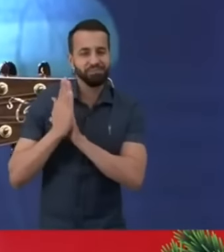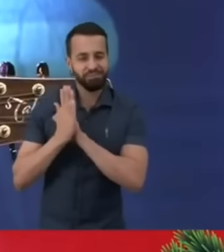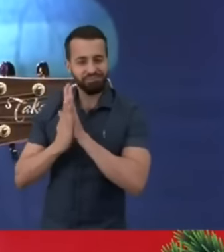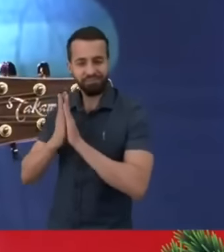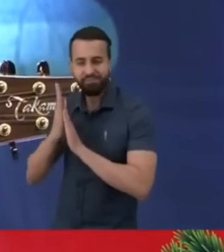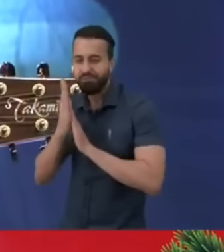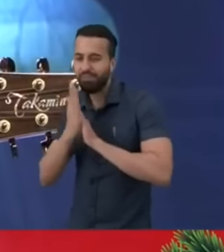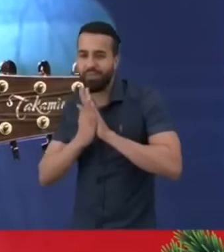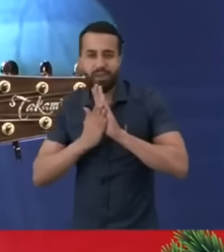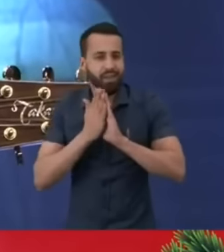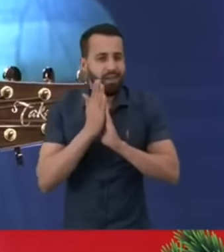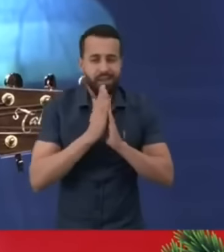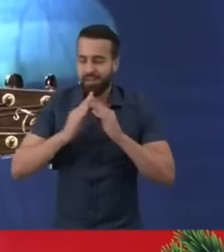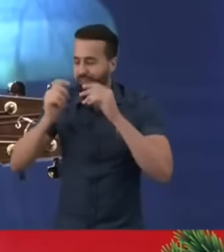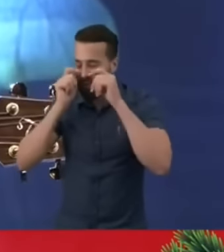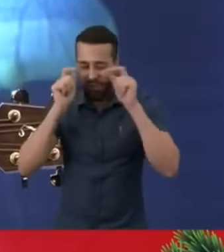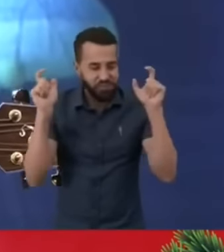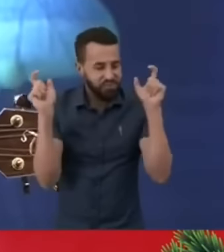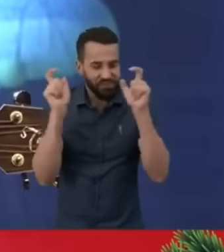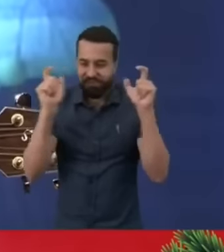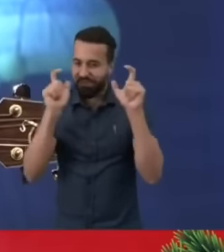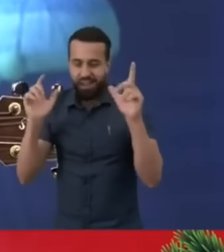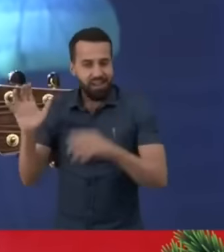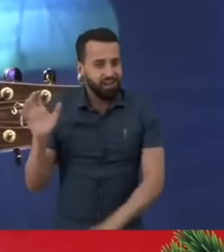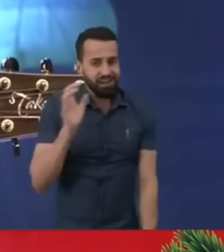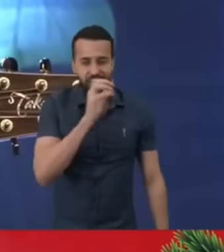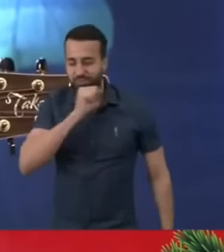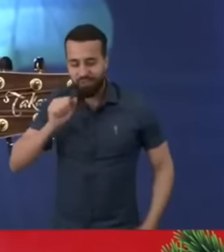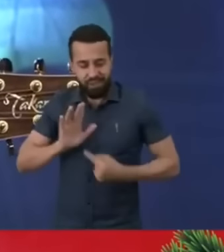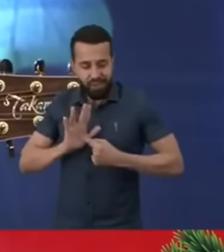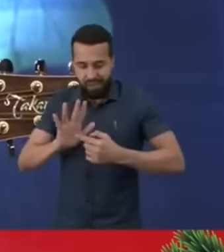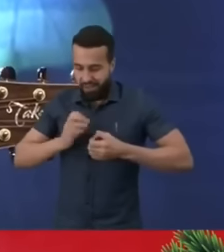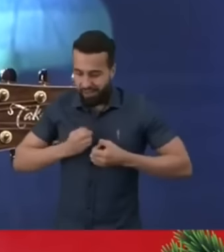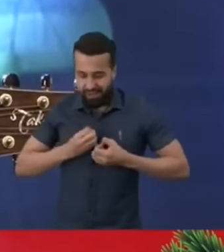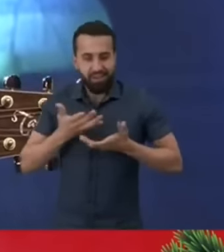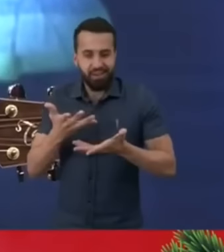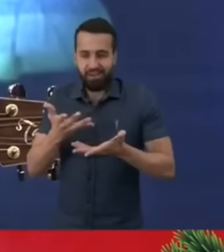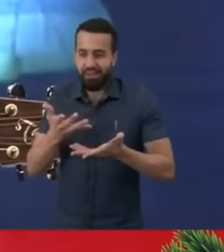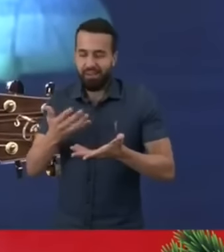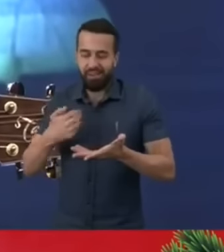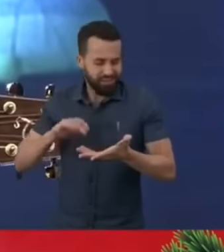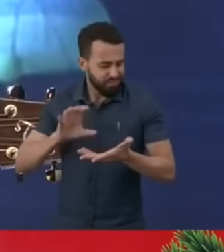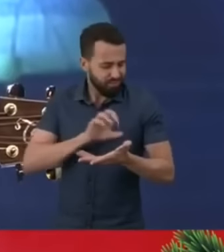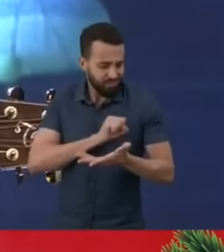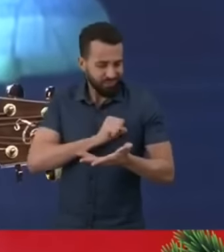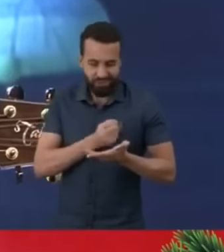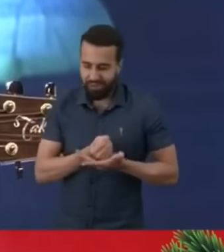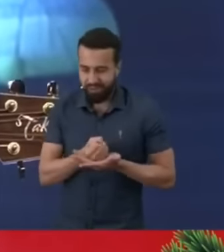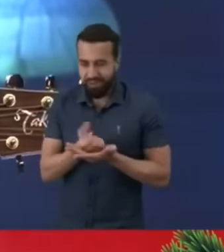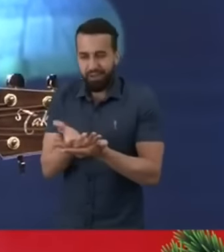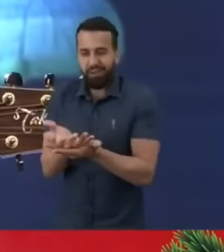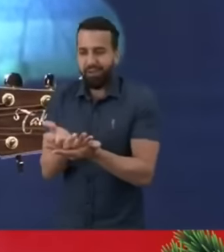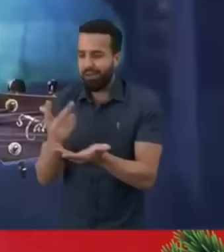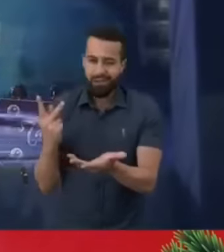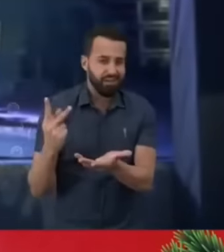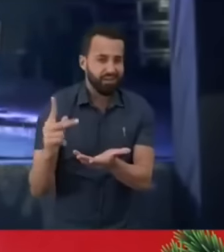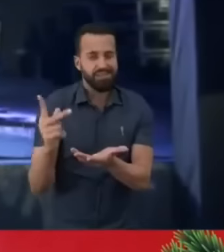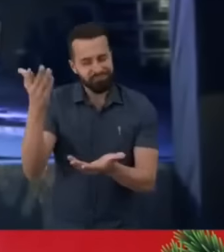Minha pupila de lata, no segundo ela relata que o meu amor é seu.